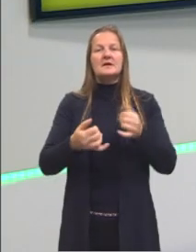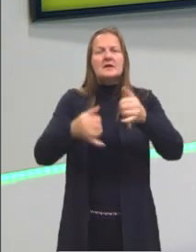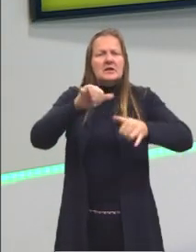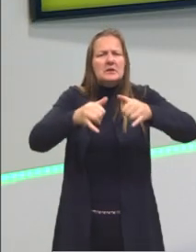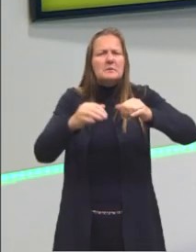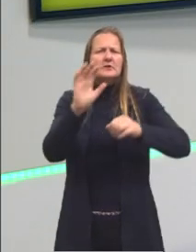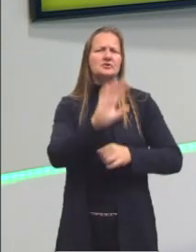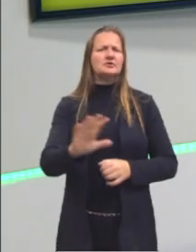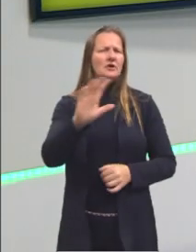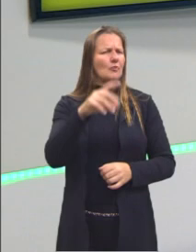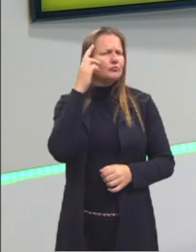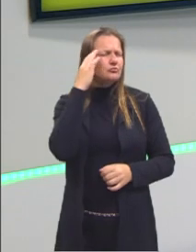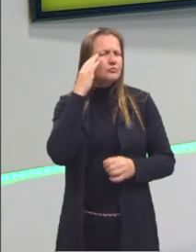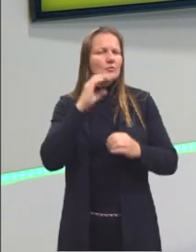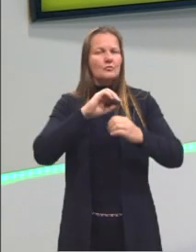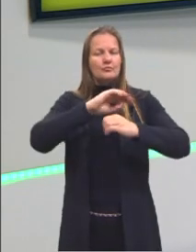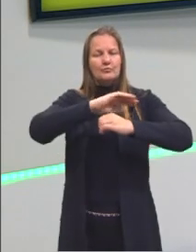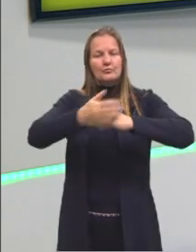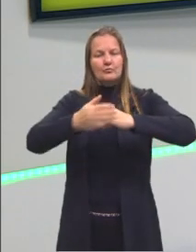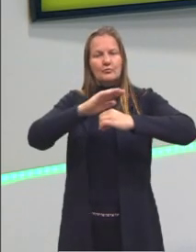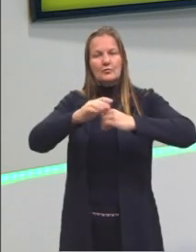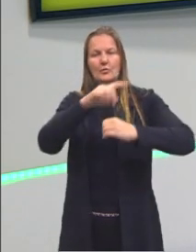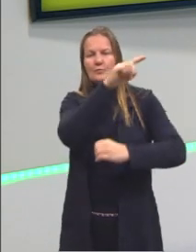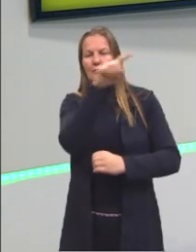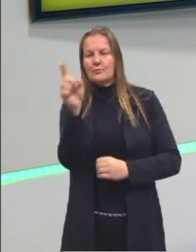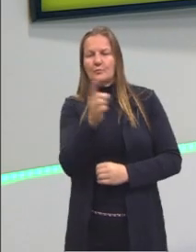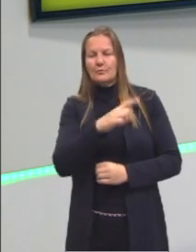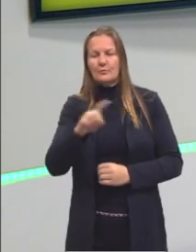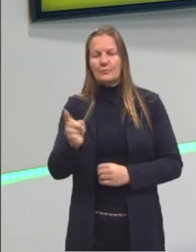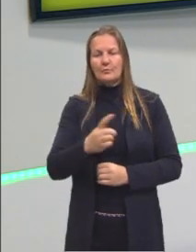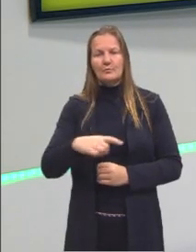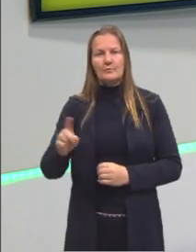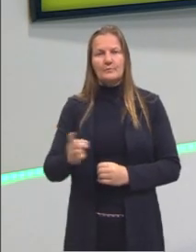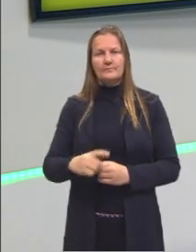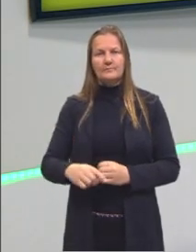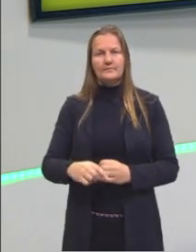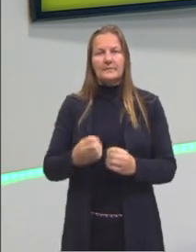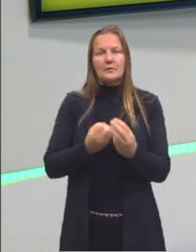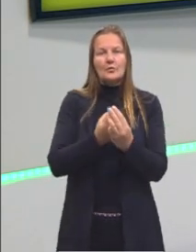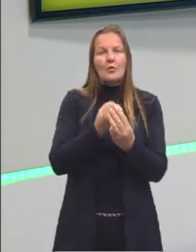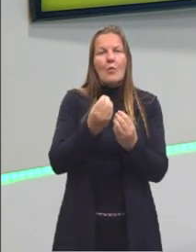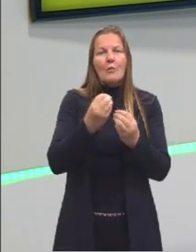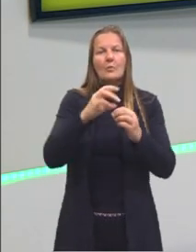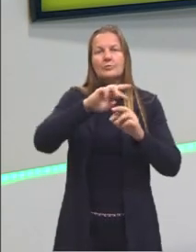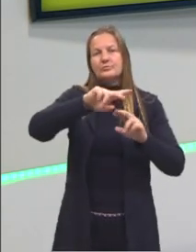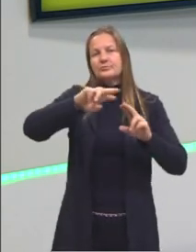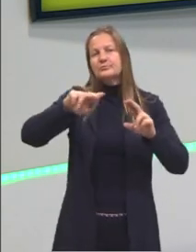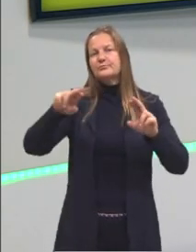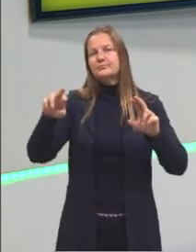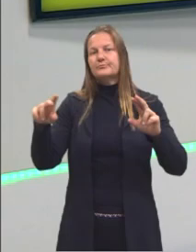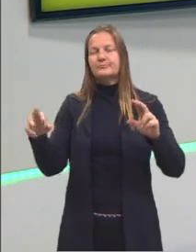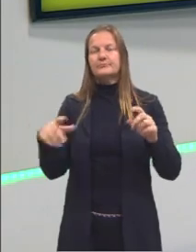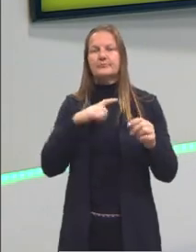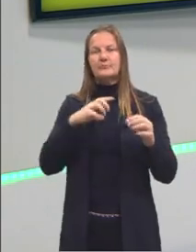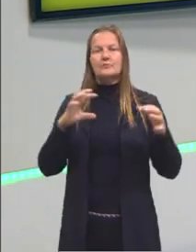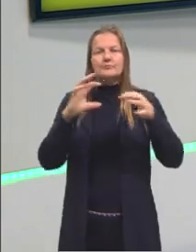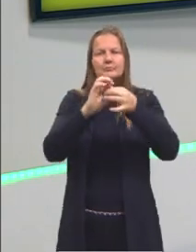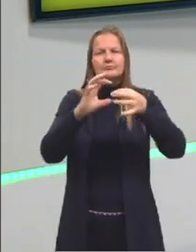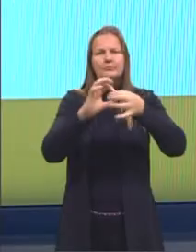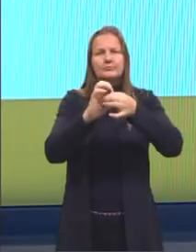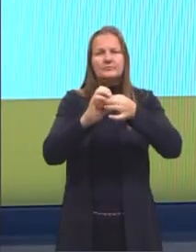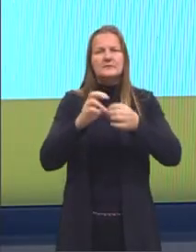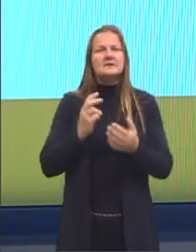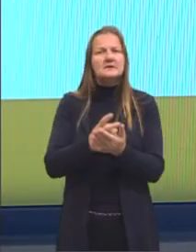Geral de hibridização dos orbitais distribuição eletrônica o a capacidade de formar ligações